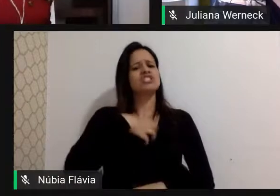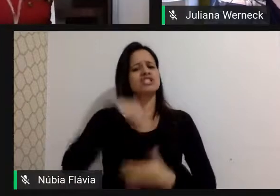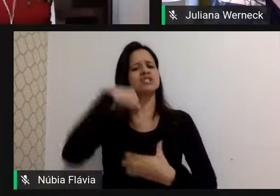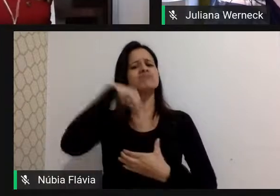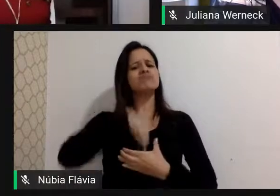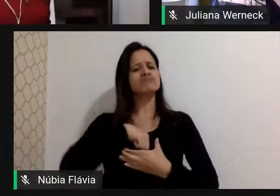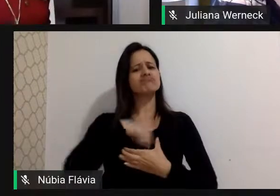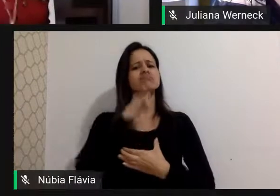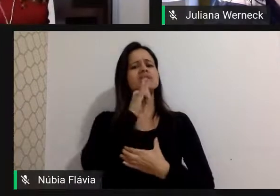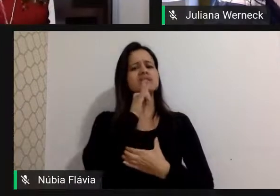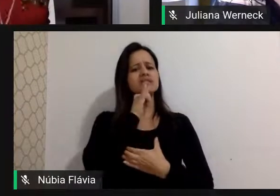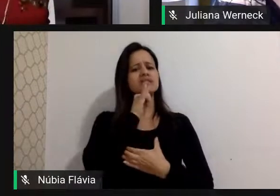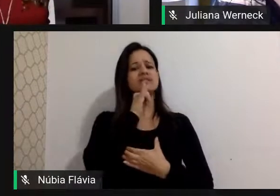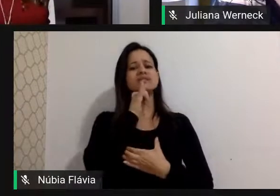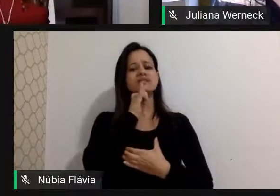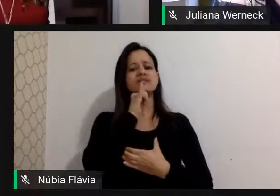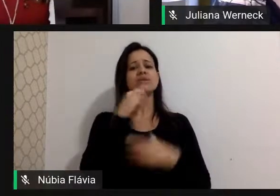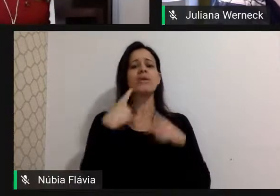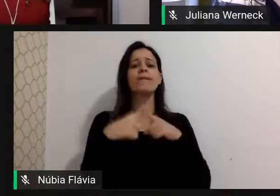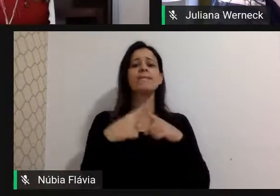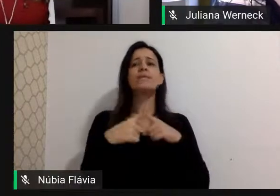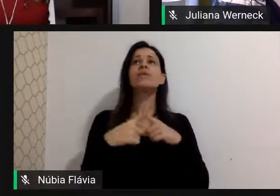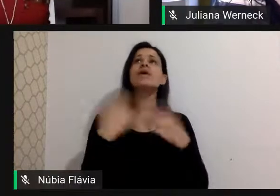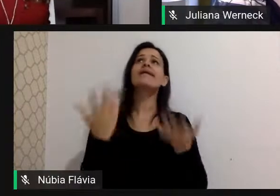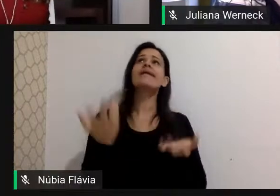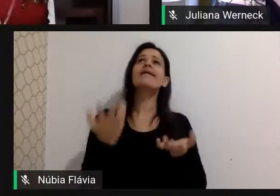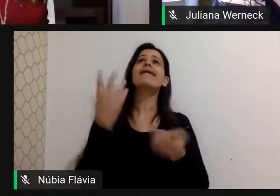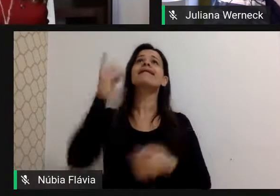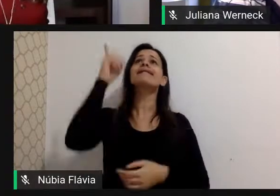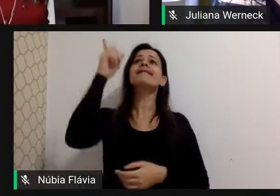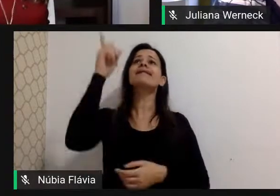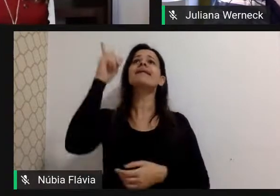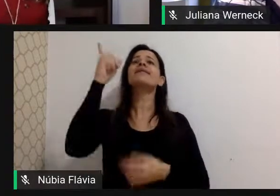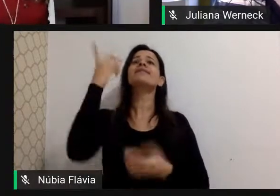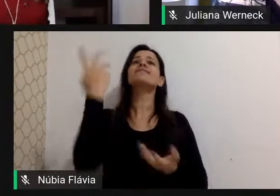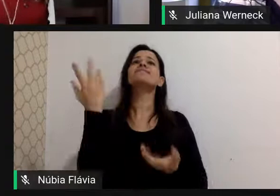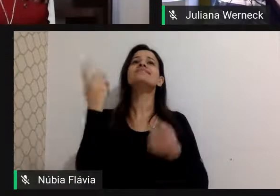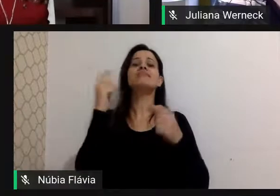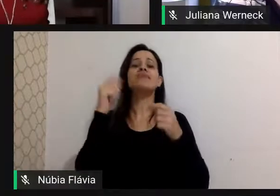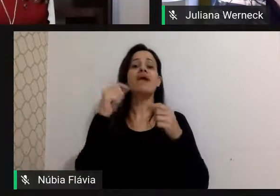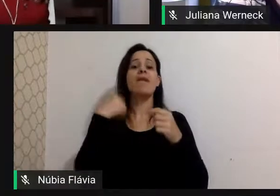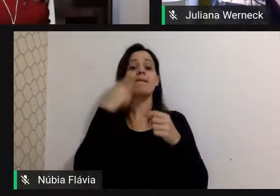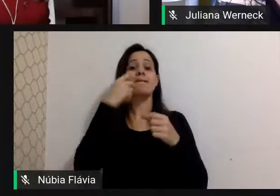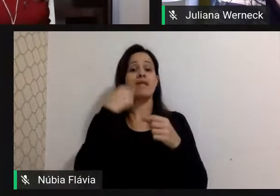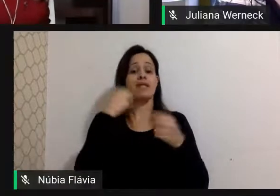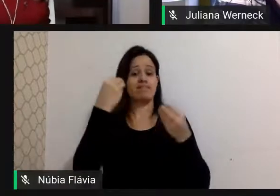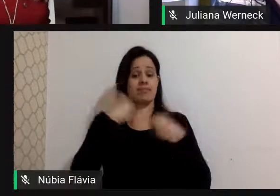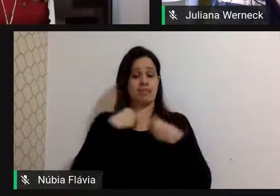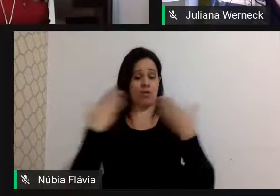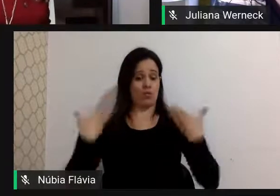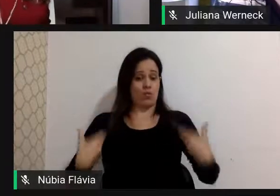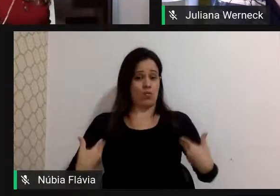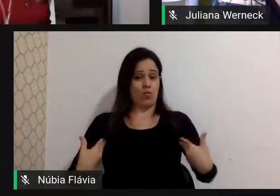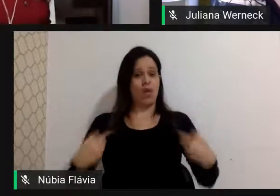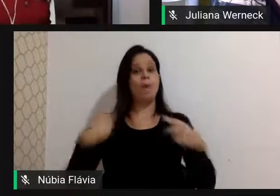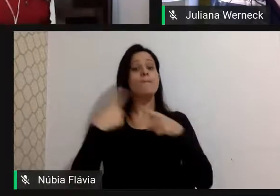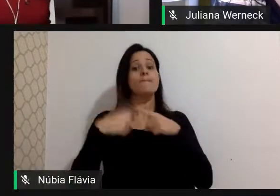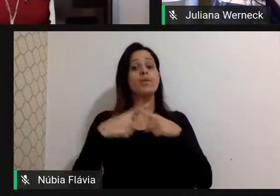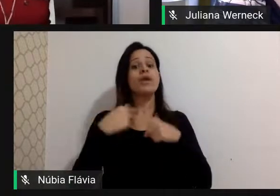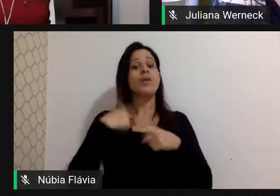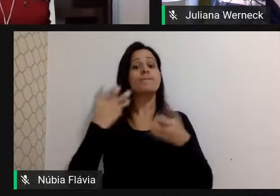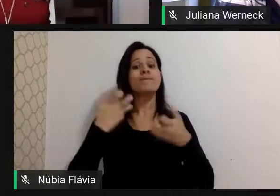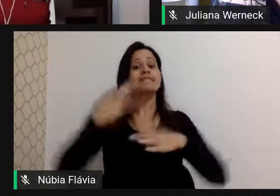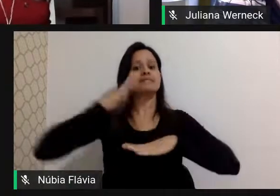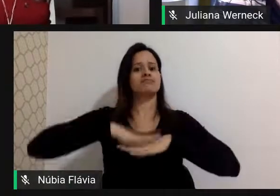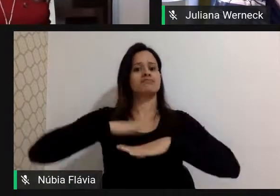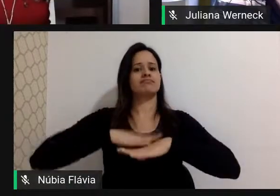assim, poxa, o único jeito de eu ser completamente feliz é se eu for completamente independente. Então, se um dia eu conseguir fazer tudo que uma